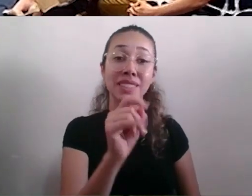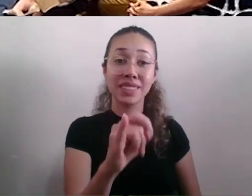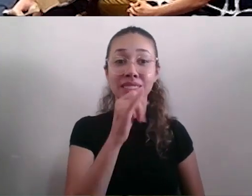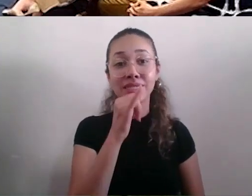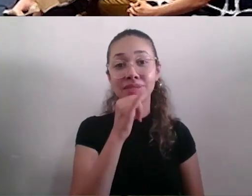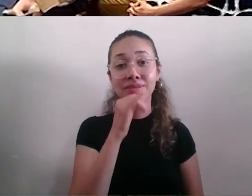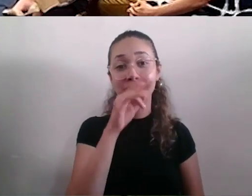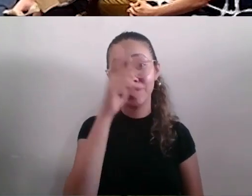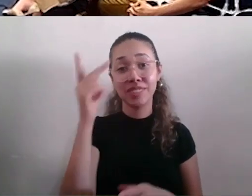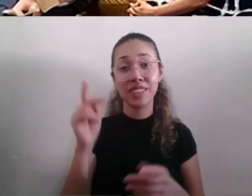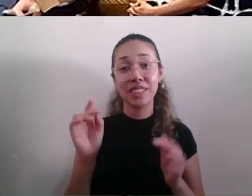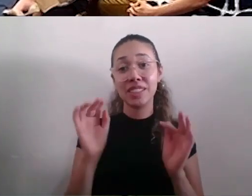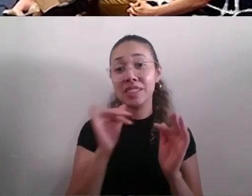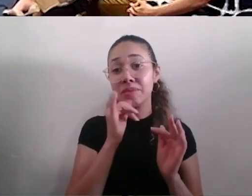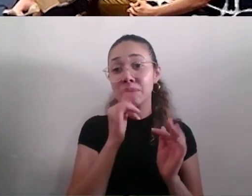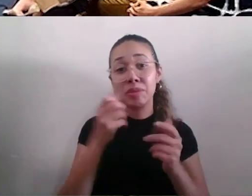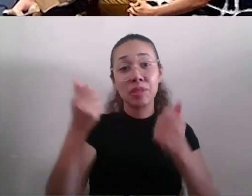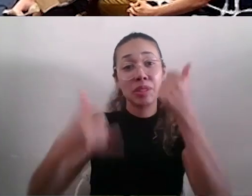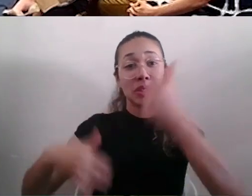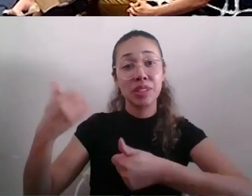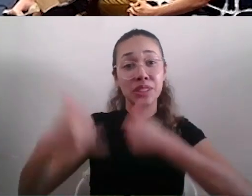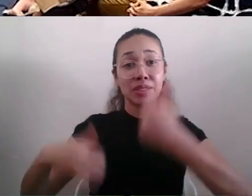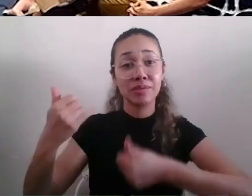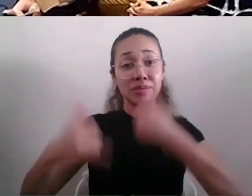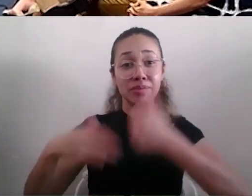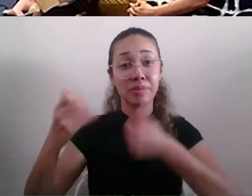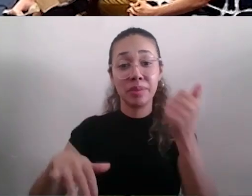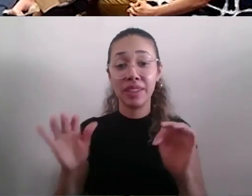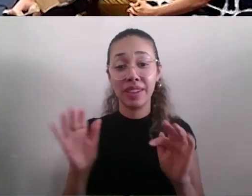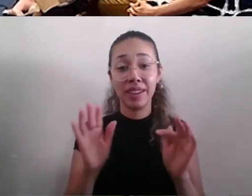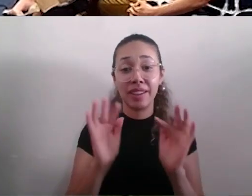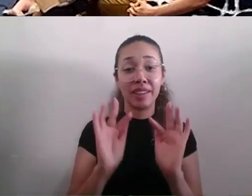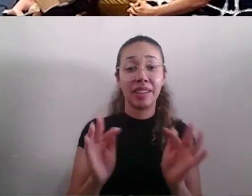não entende. A gente, para o Crime e Castigo, a gente entrevistou